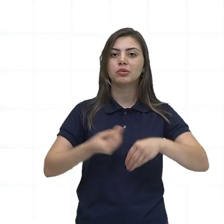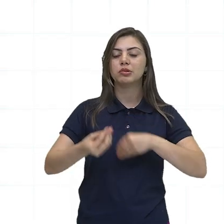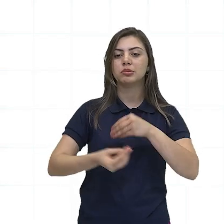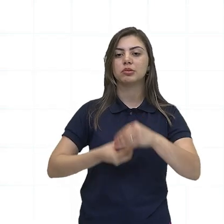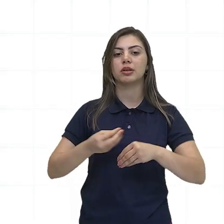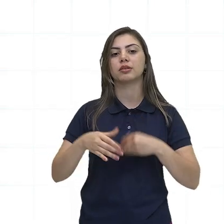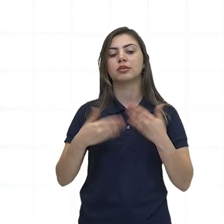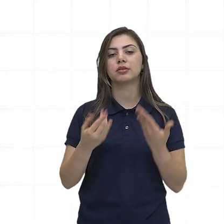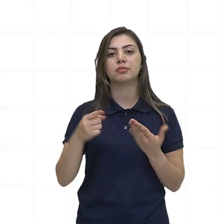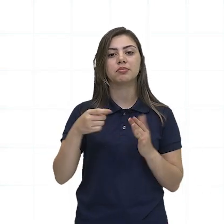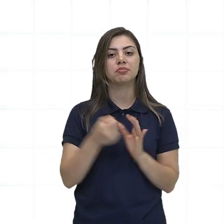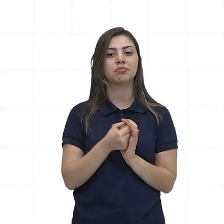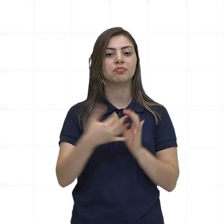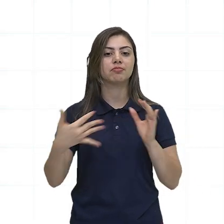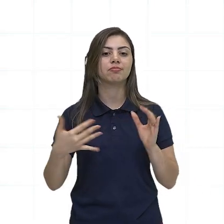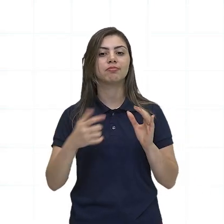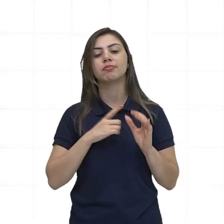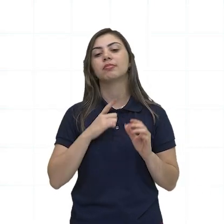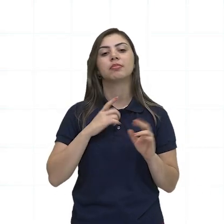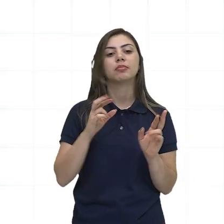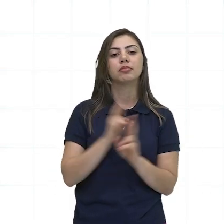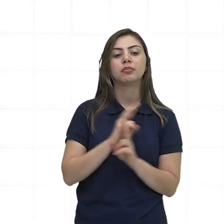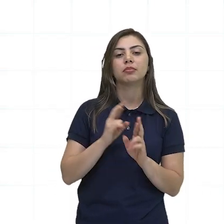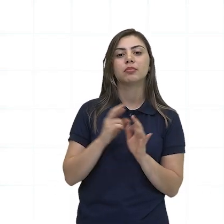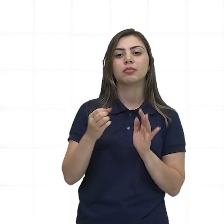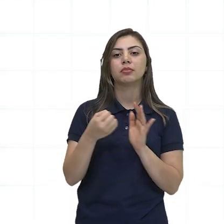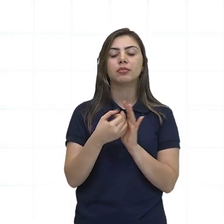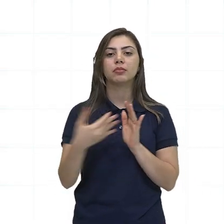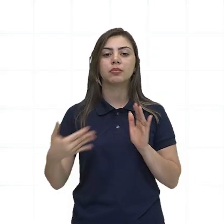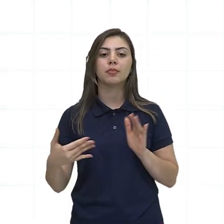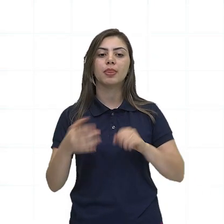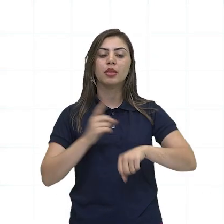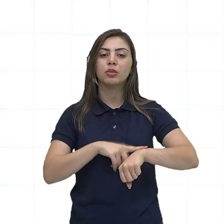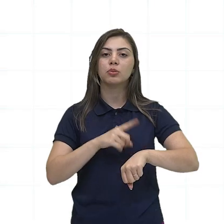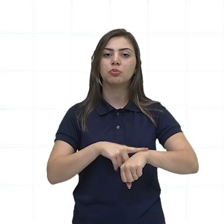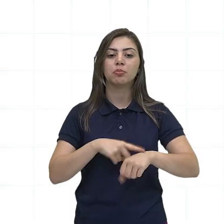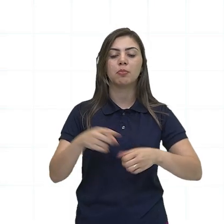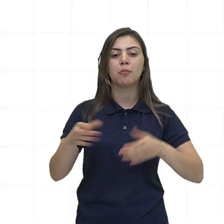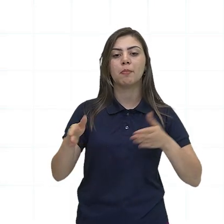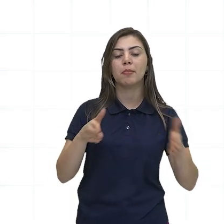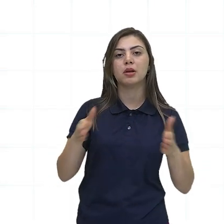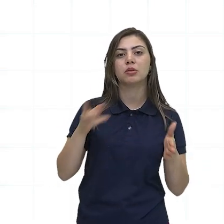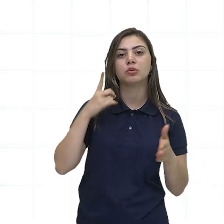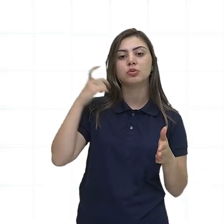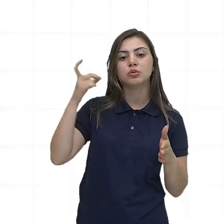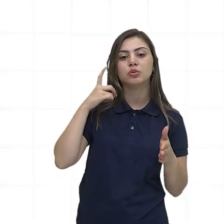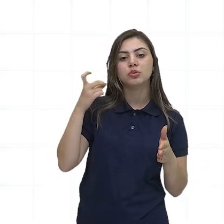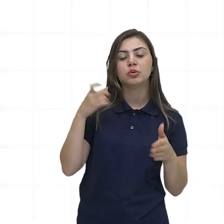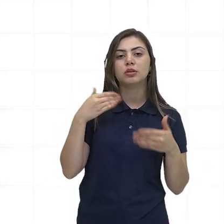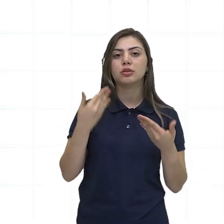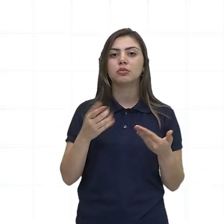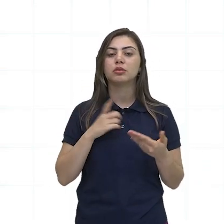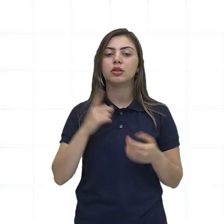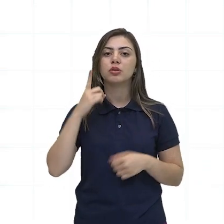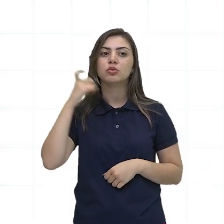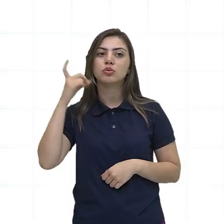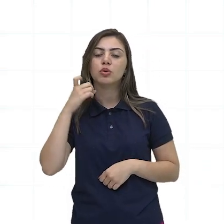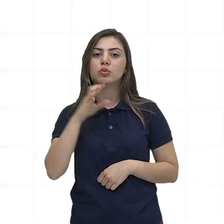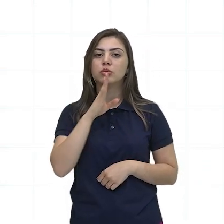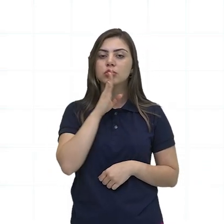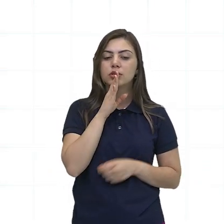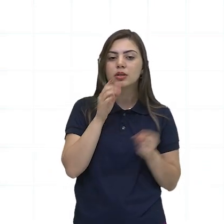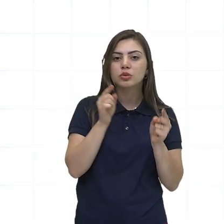o elemento que está relacionado com a propriedade de duração do som, variando entre sons e